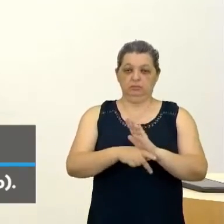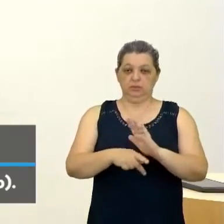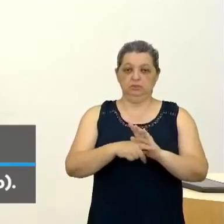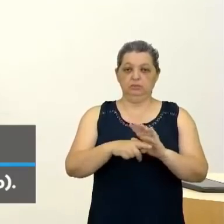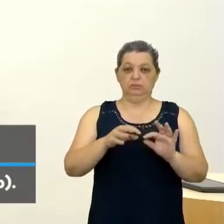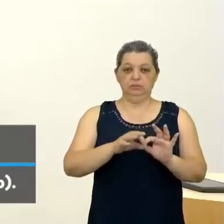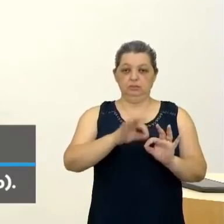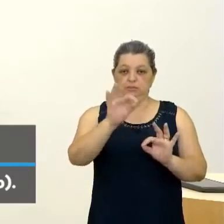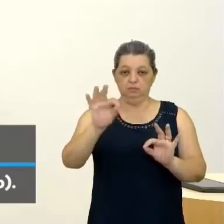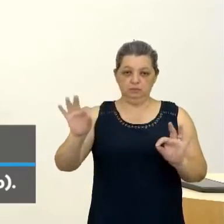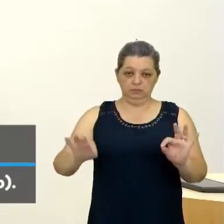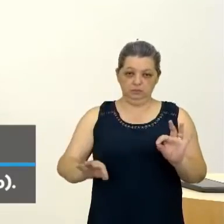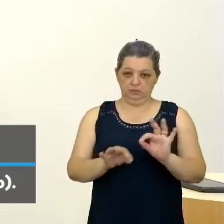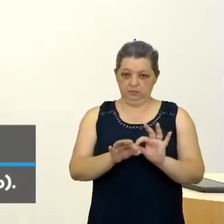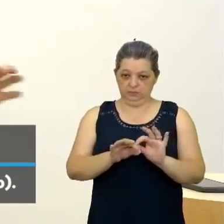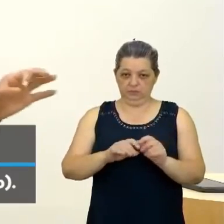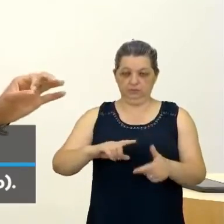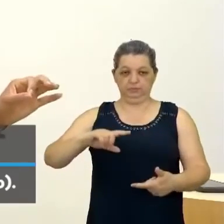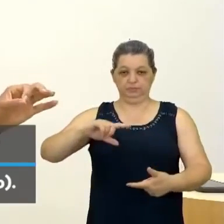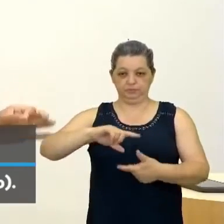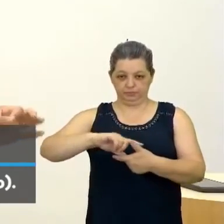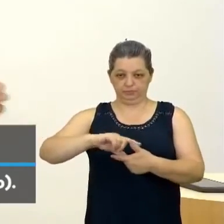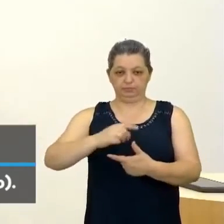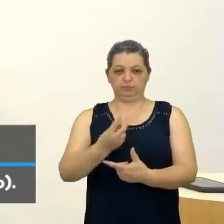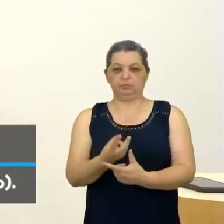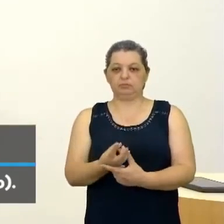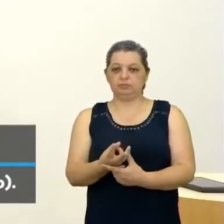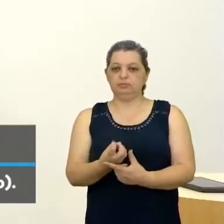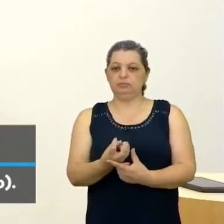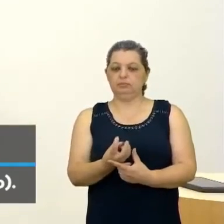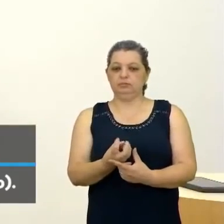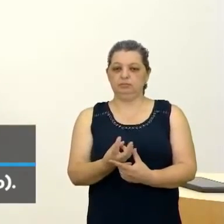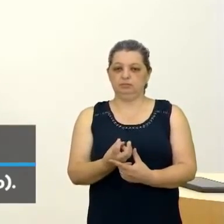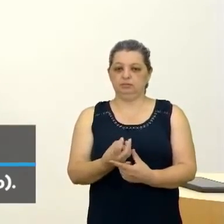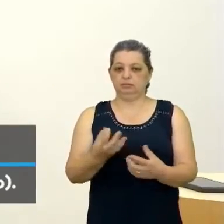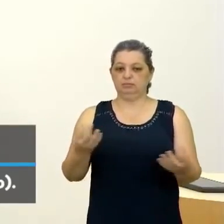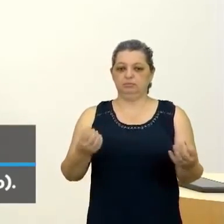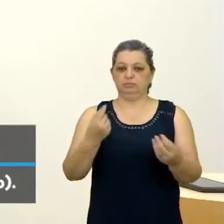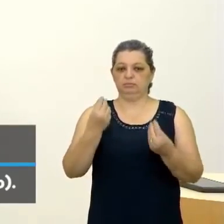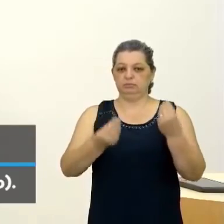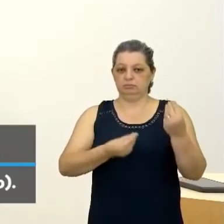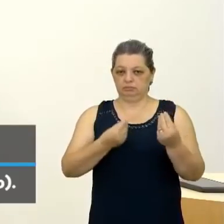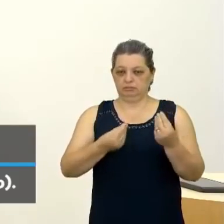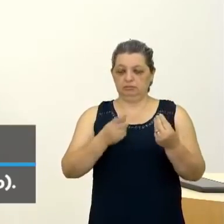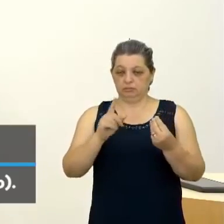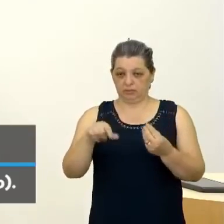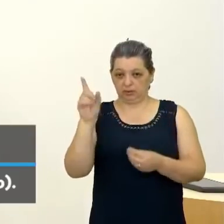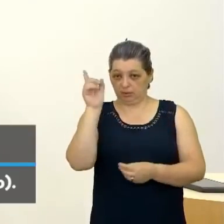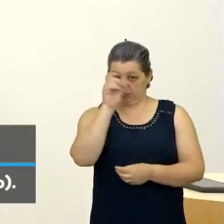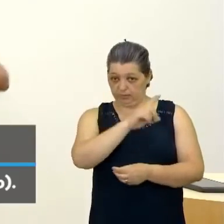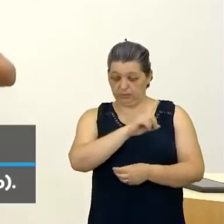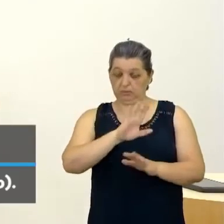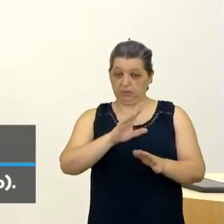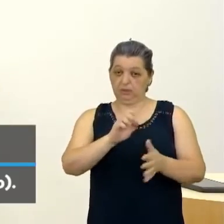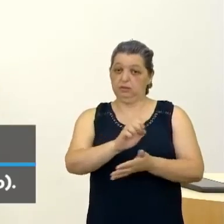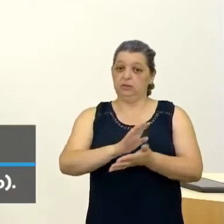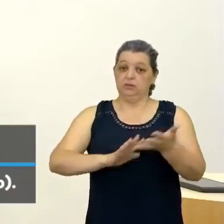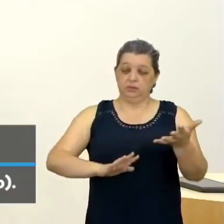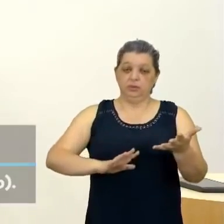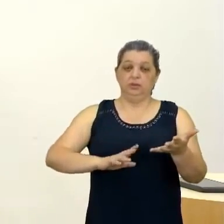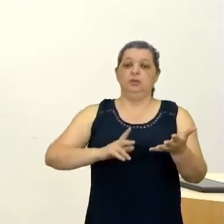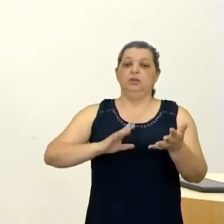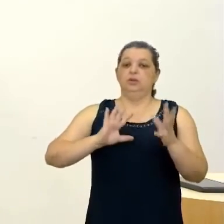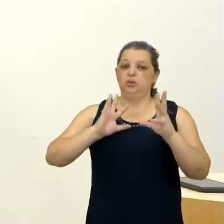o trinômio quadrado perfeito. E aí o professor comentou assim, se o coeficiente não for um quadrado perfeito, dificulta. Mas esses exercícios são